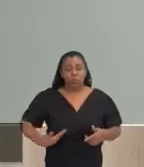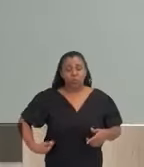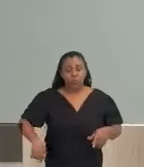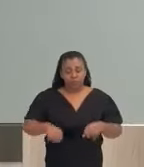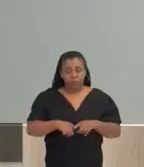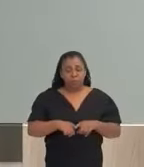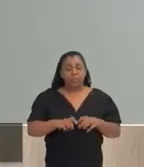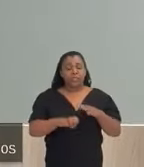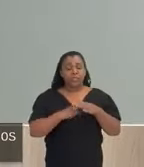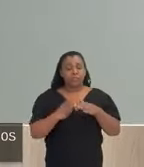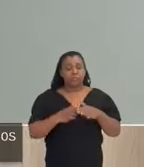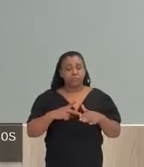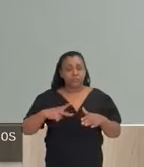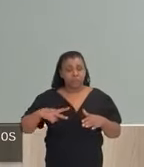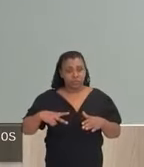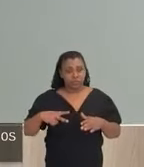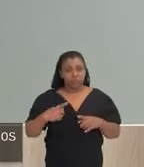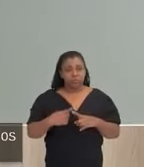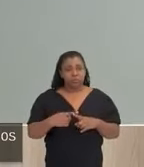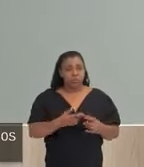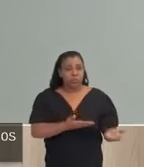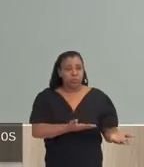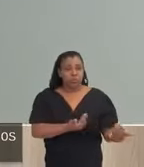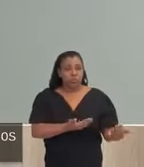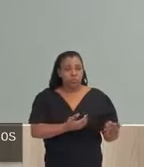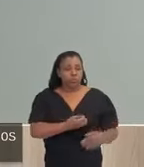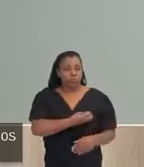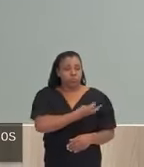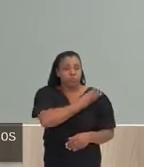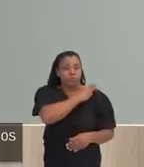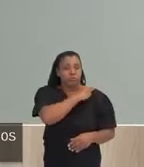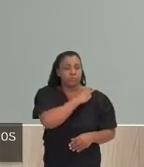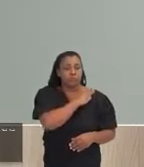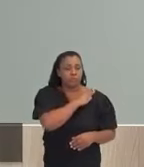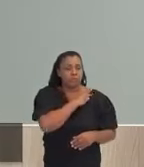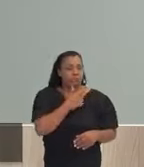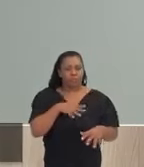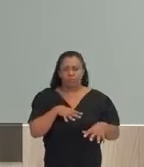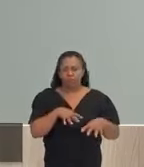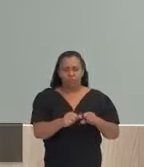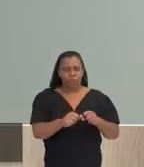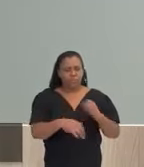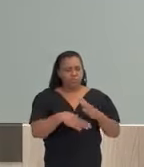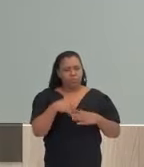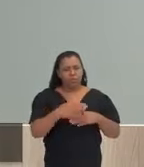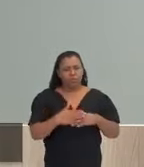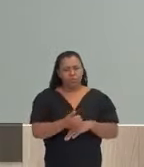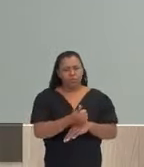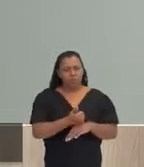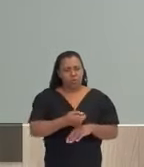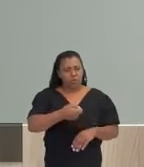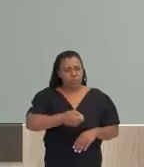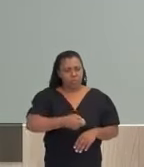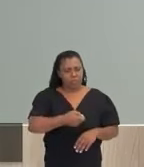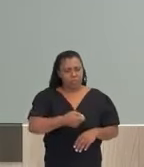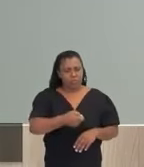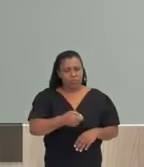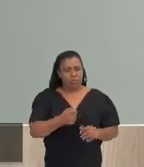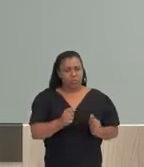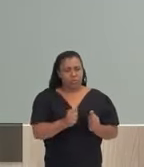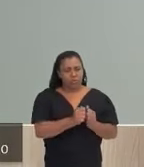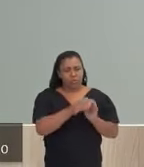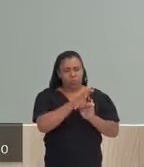que o jovem do ensino médio, o aluno do ensino médio, não tem nenhuma formação profissional obrigatoriamente atrelada, né, ao